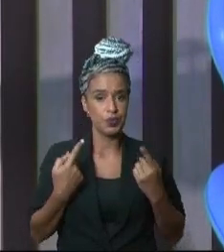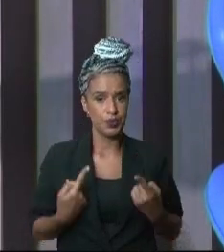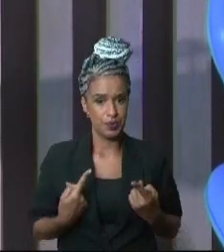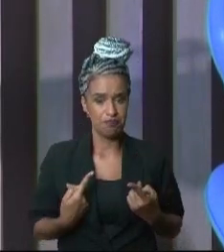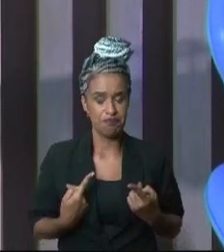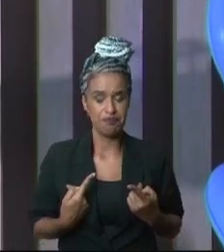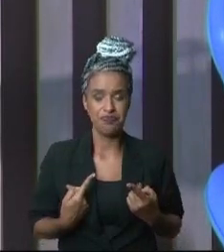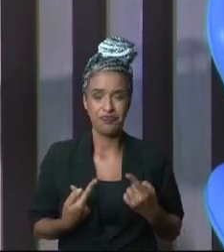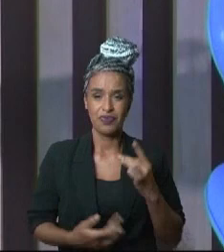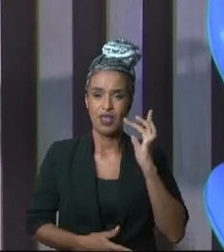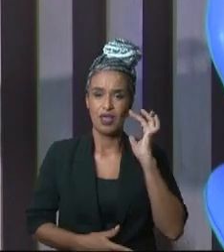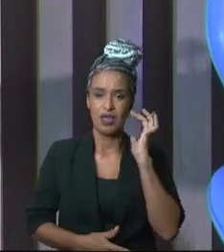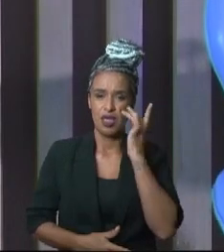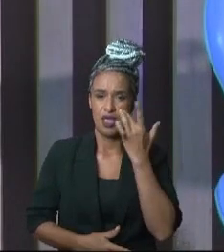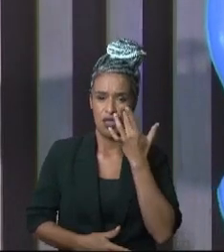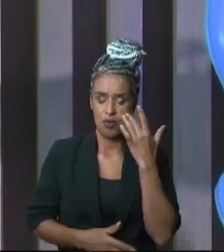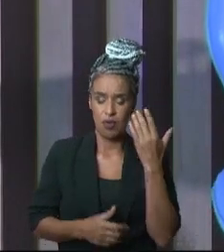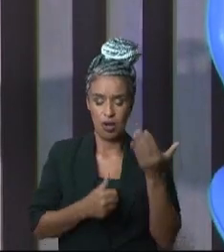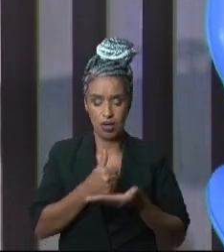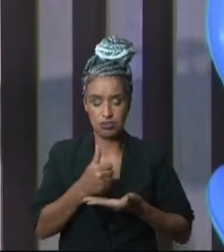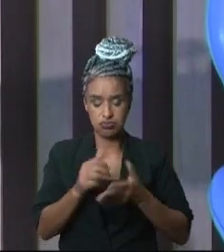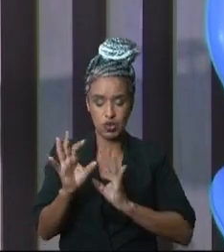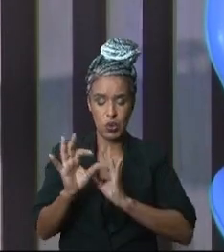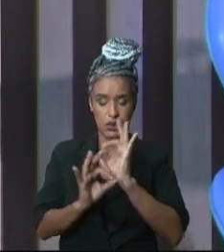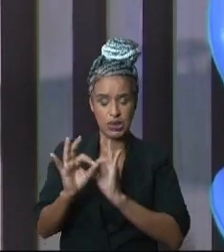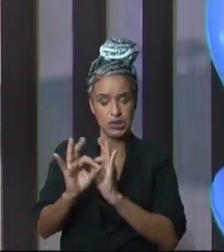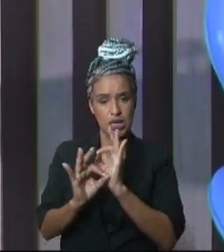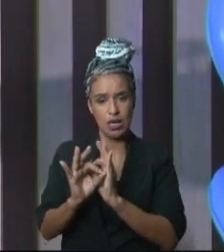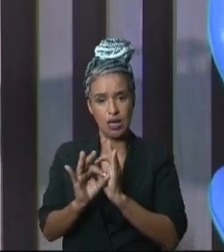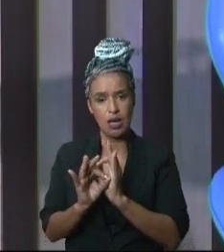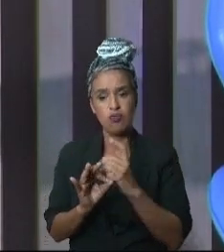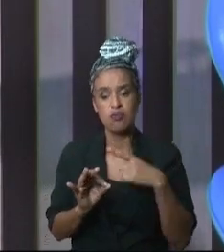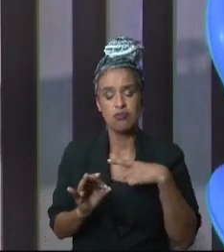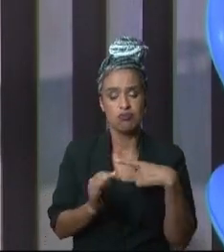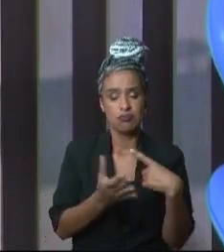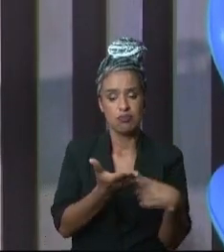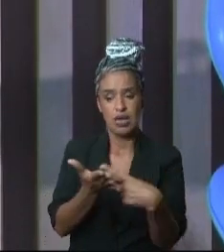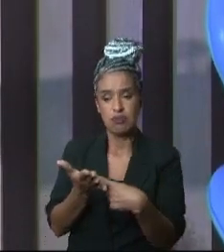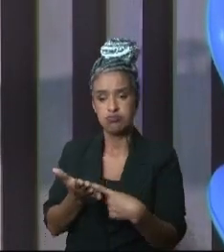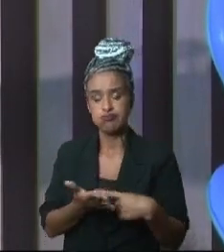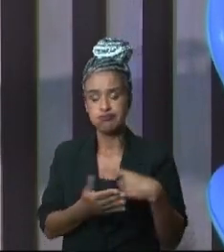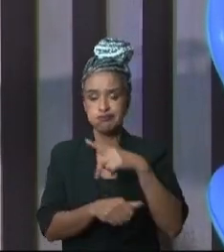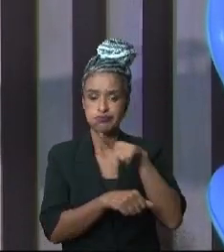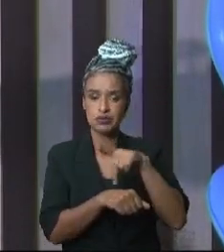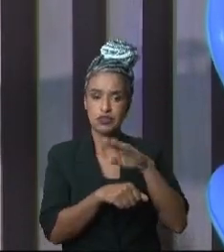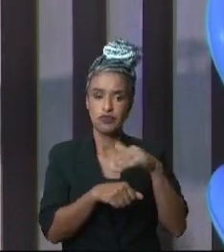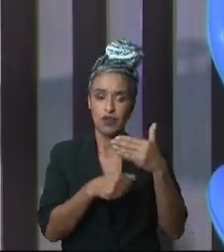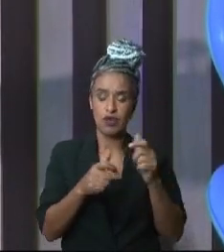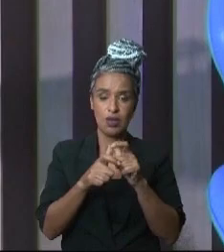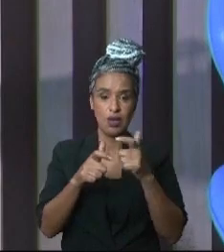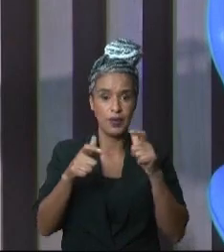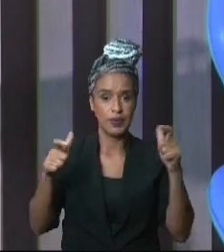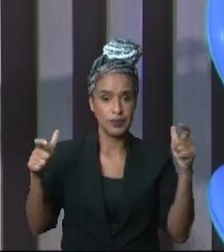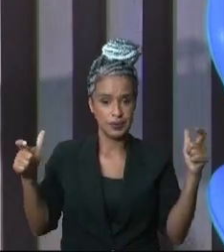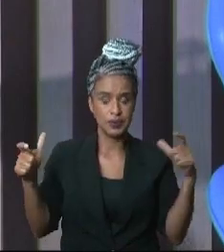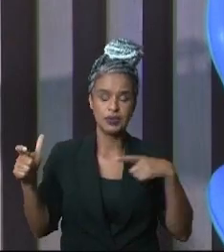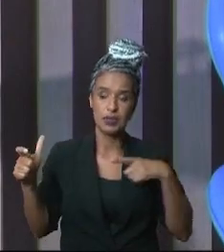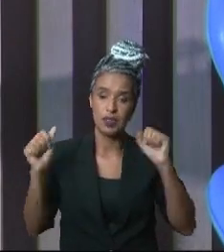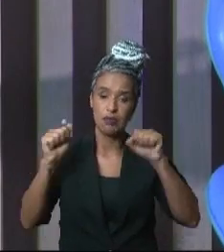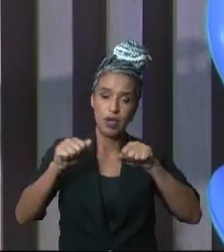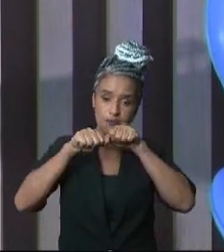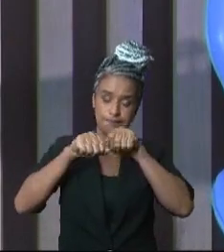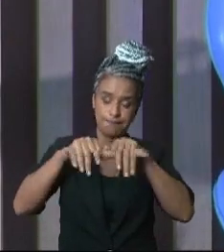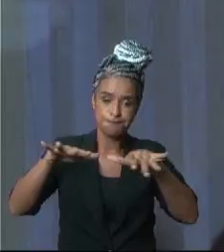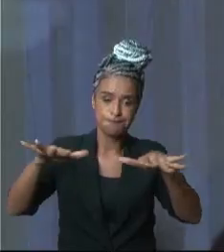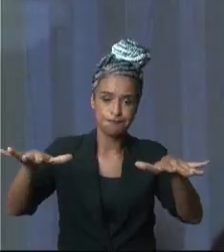eu acho que, com base na ordem internacional, ao reformá-la e expandá-la, expandir onde for necessária a maneira para